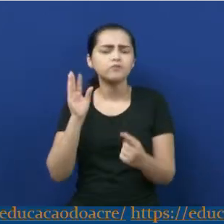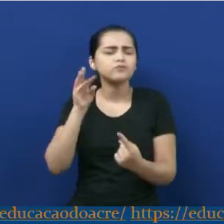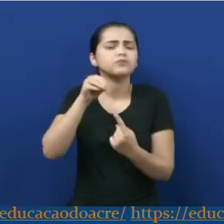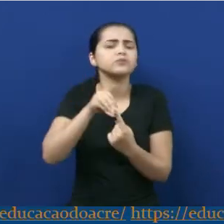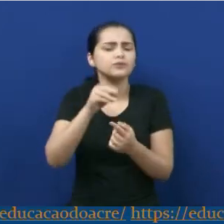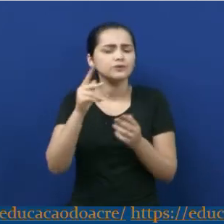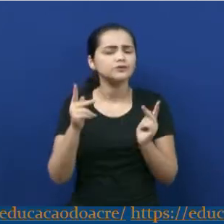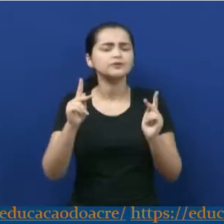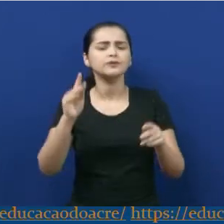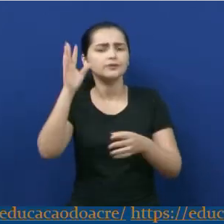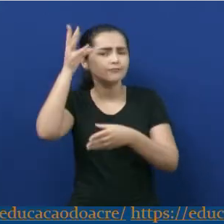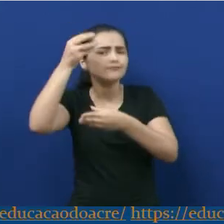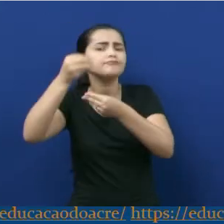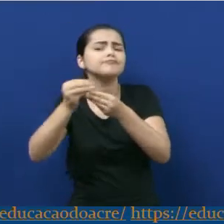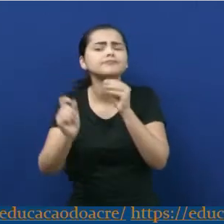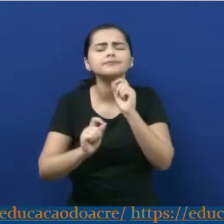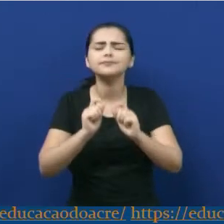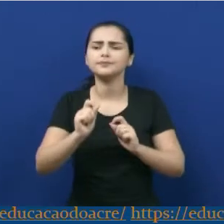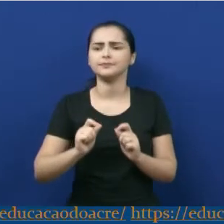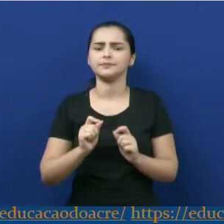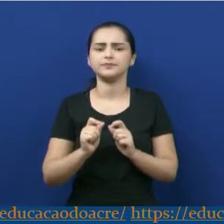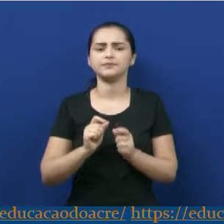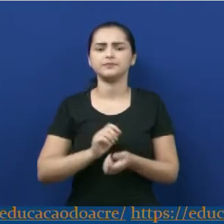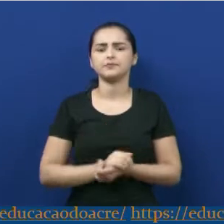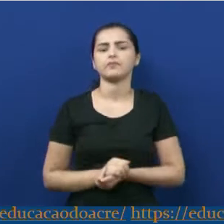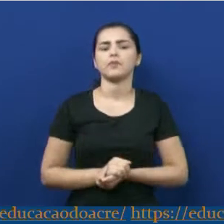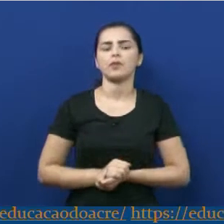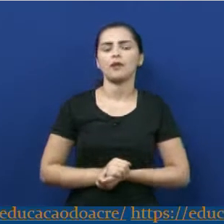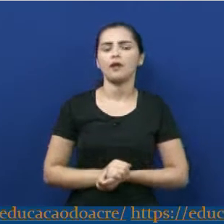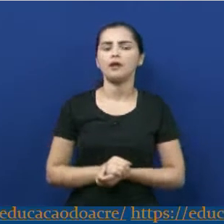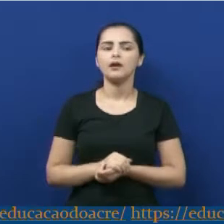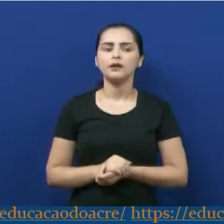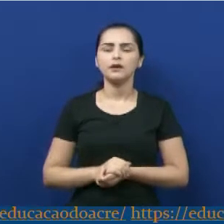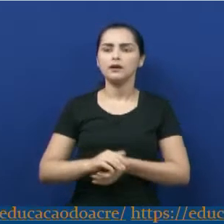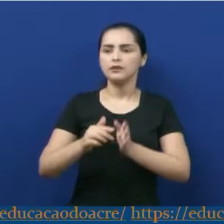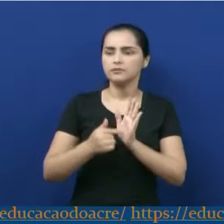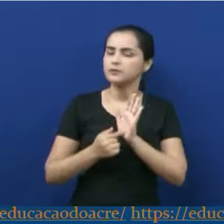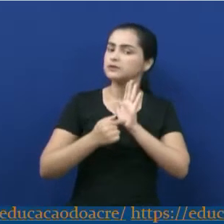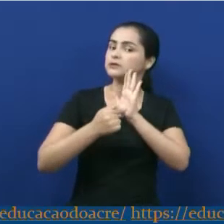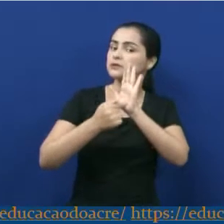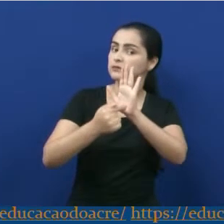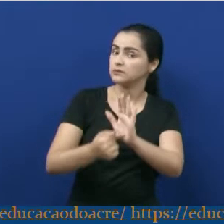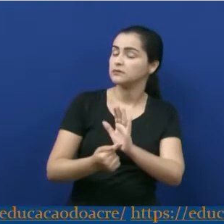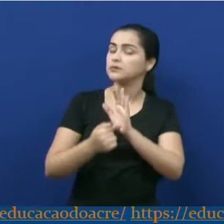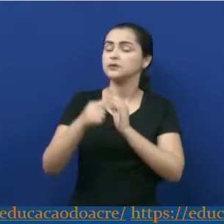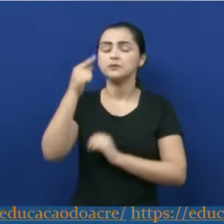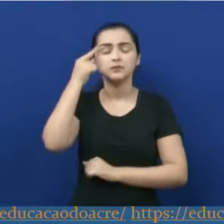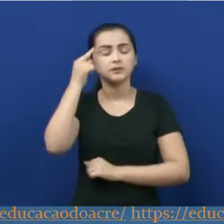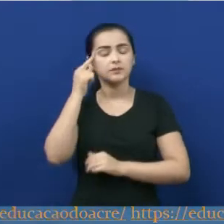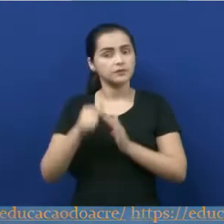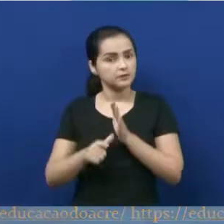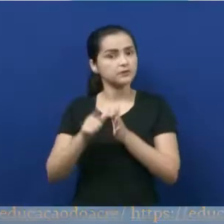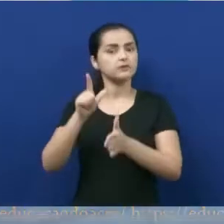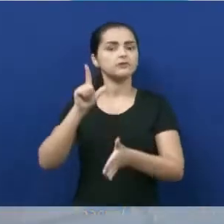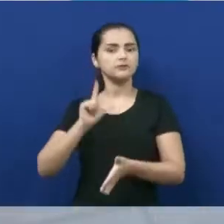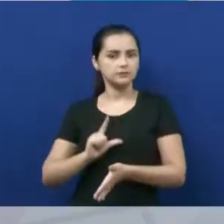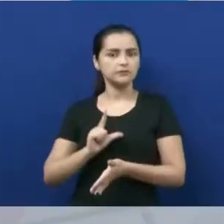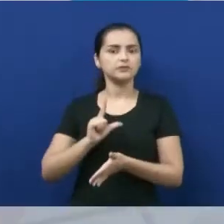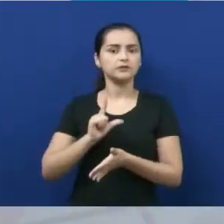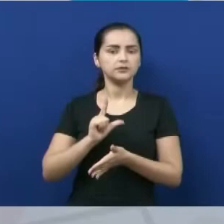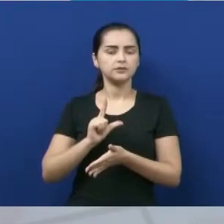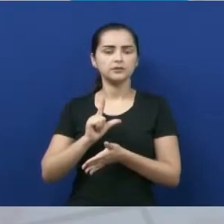que ele quis nos colocar o segundo as concepções anteriores né é